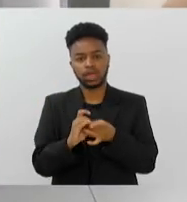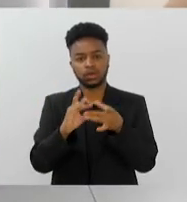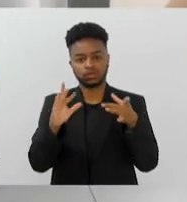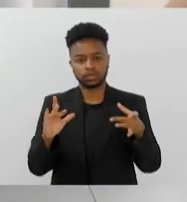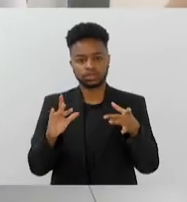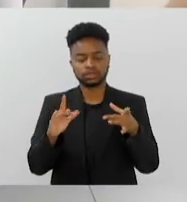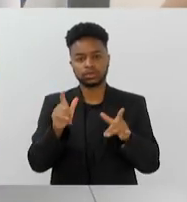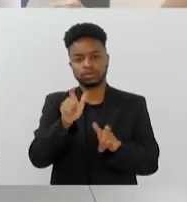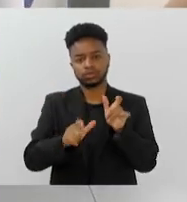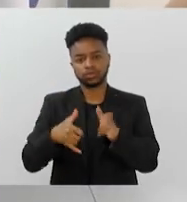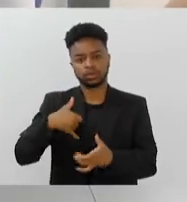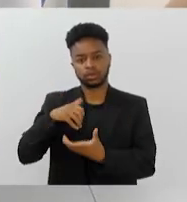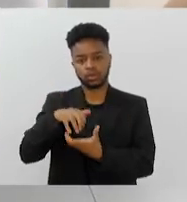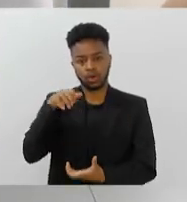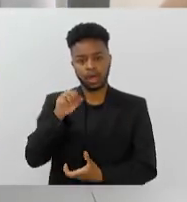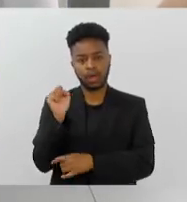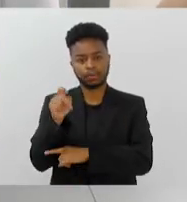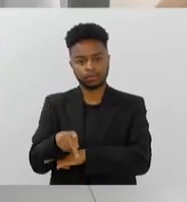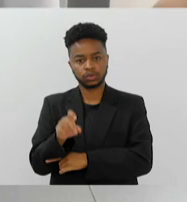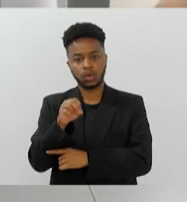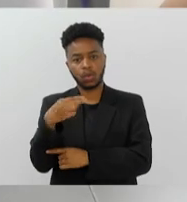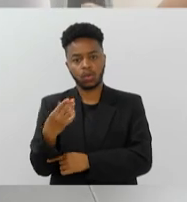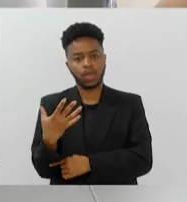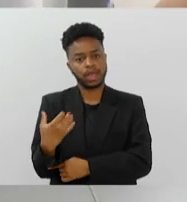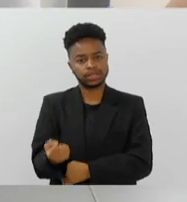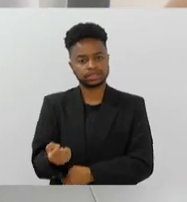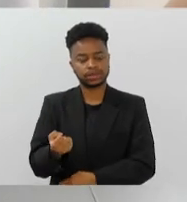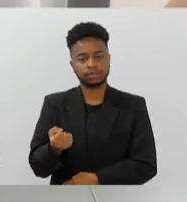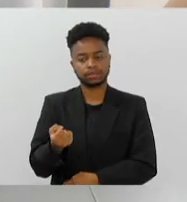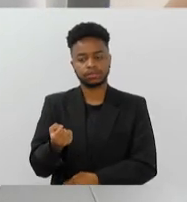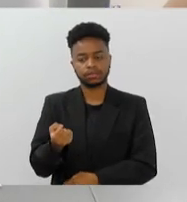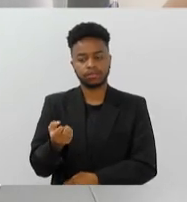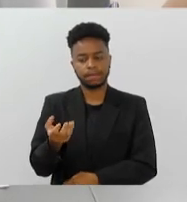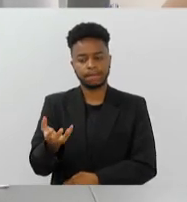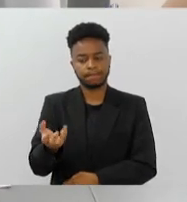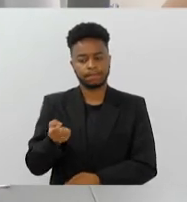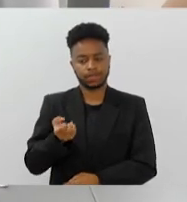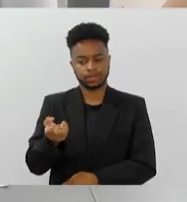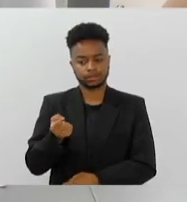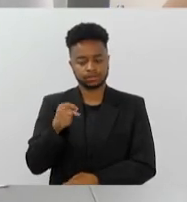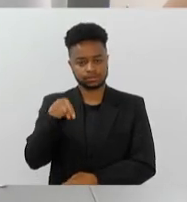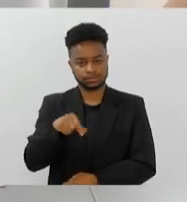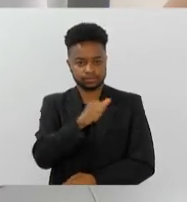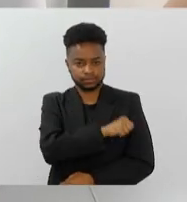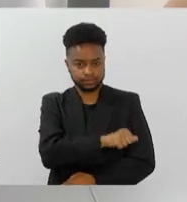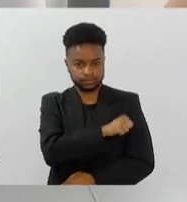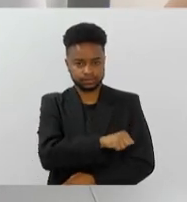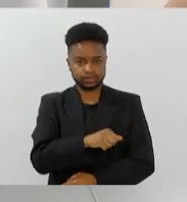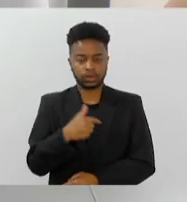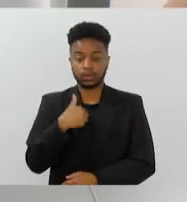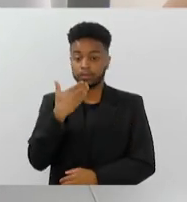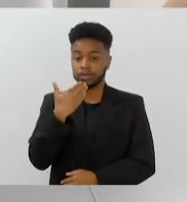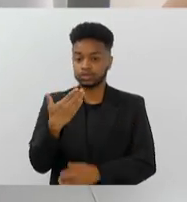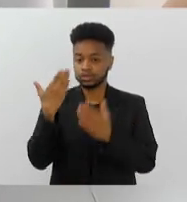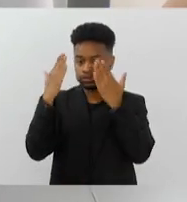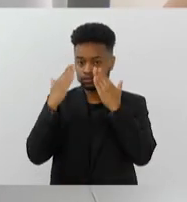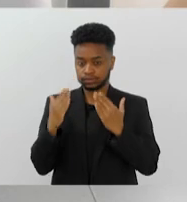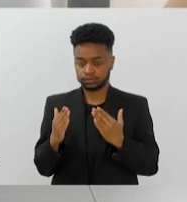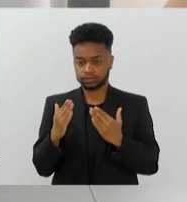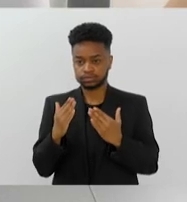idoso, aposentado ou pensionista residente no Estado do Rio de Janeiro. Estou pedindo vista.